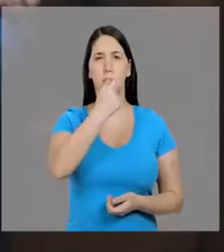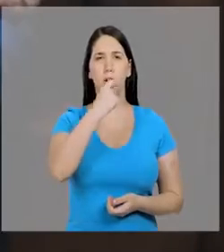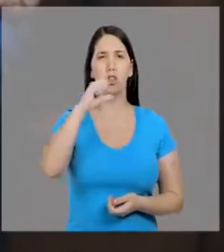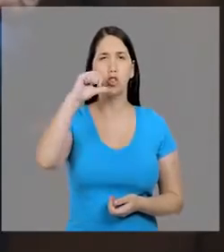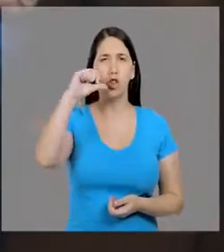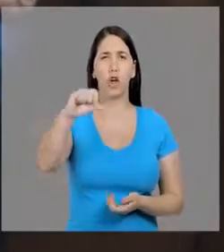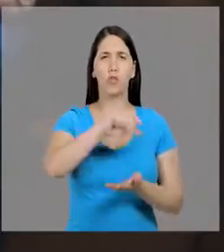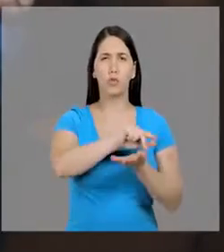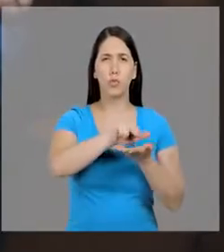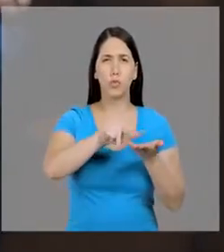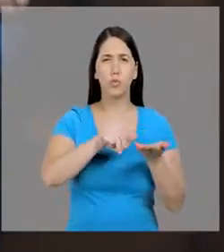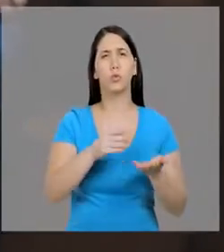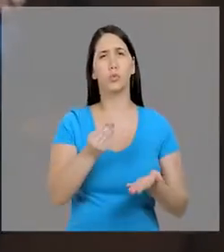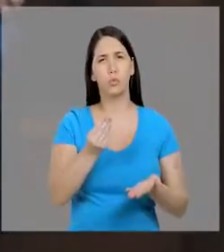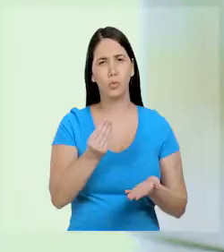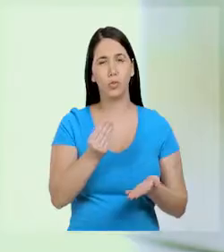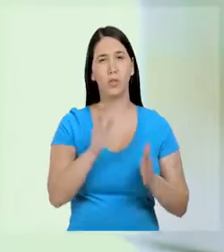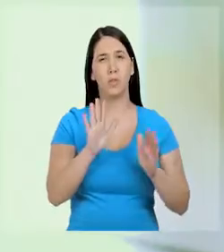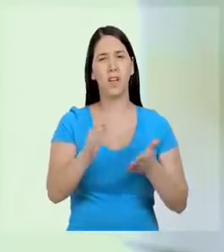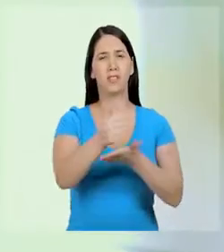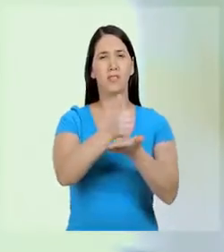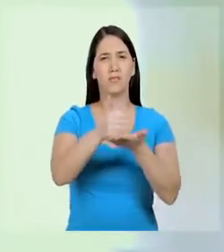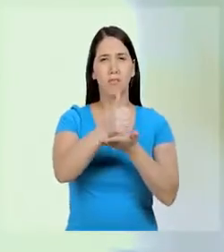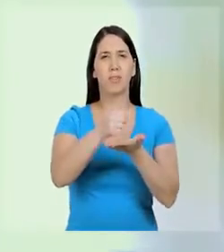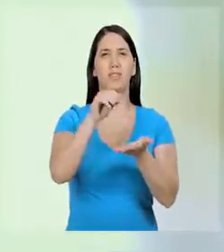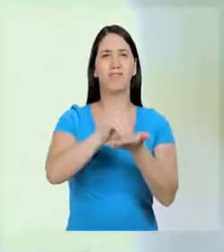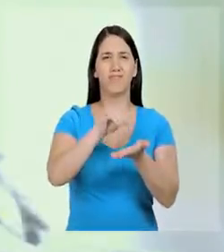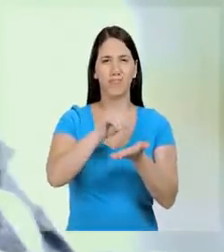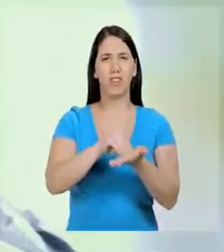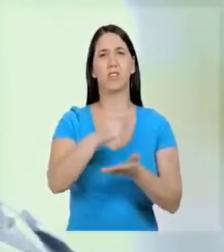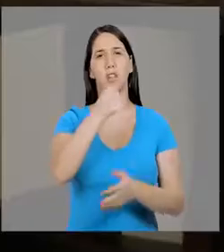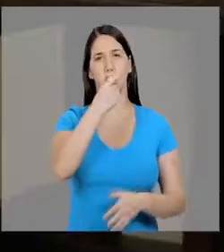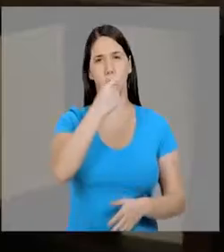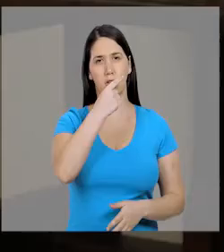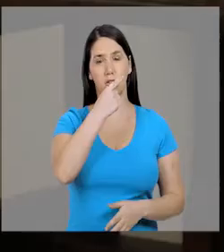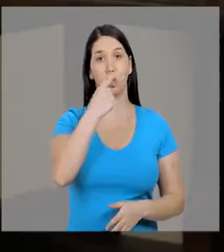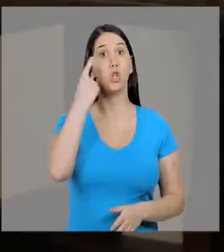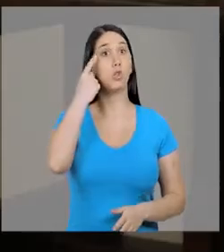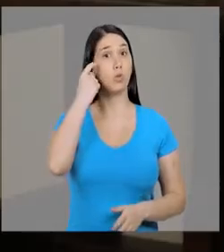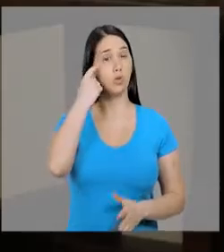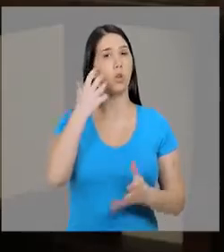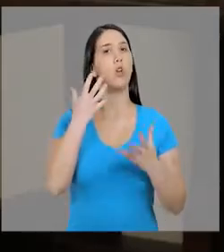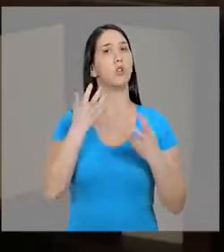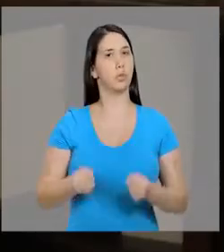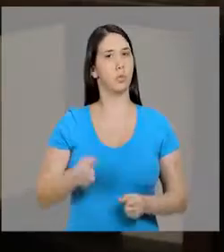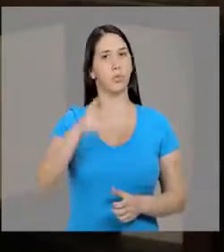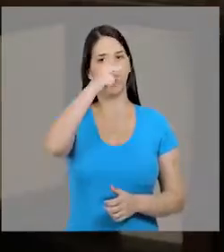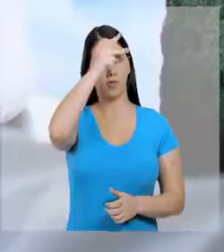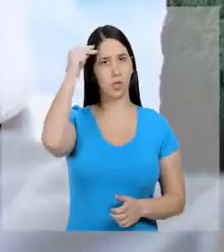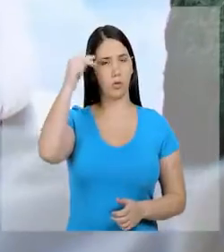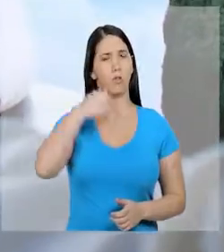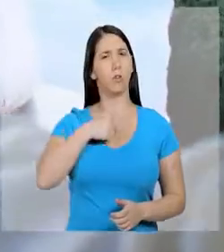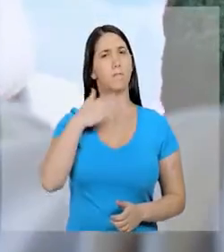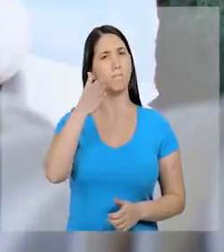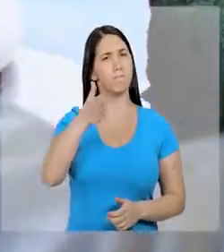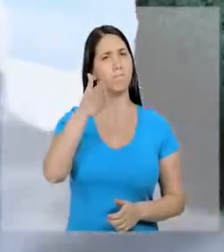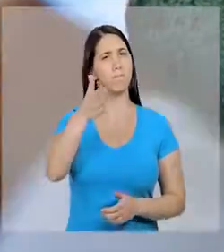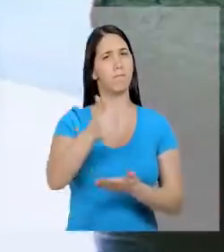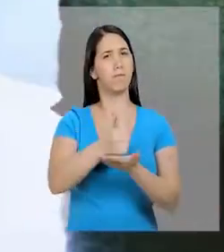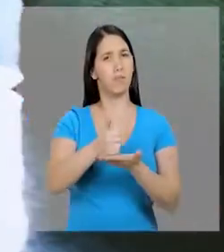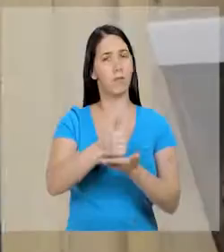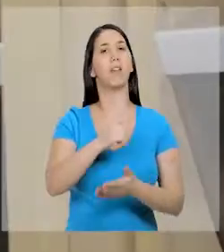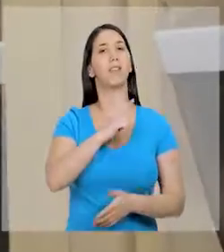Eu tomo 9 remédios, muito remédio. Faltava remédio na farmácia. Quando o João Dória assumiu a prefeitura, sempre vou